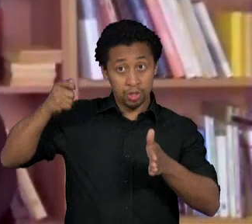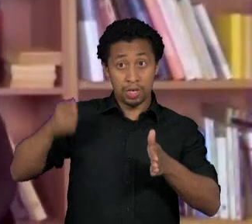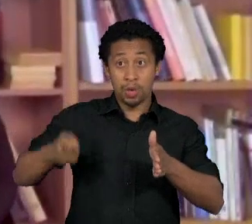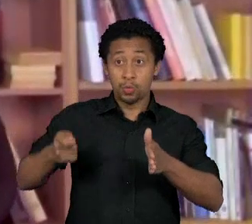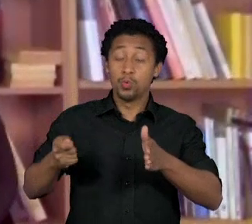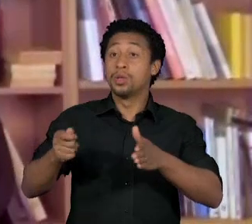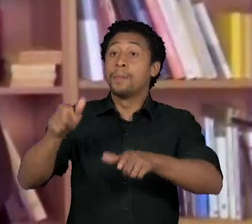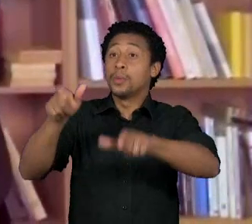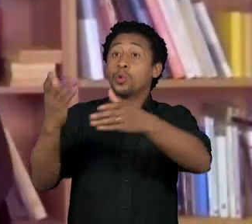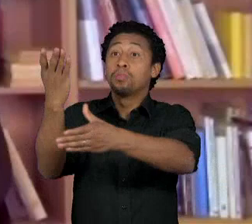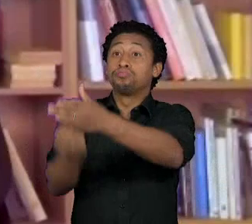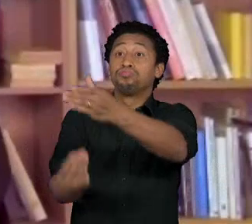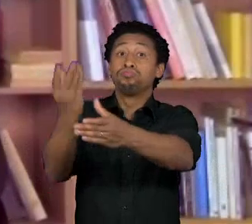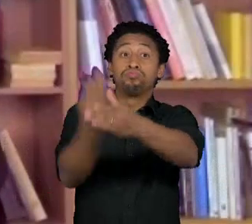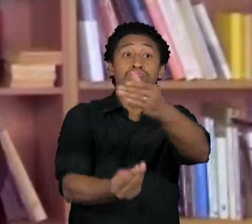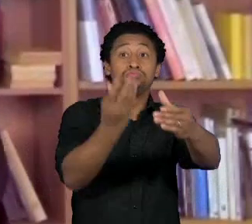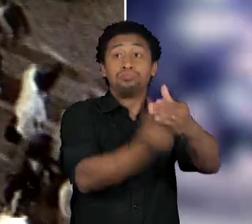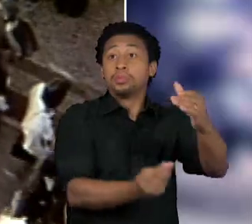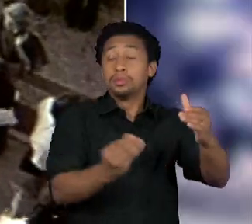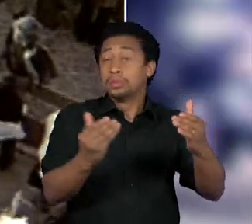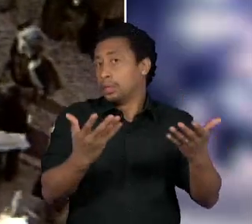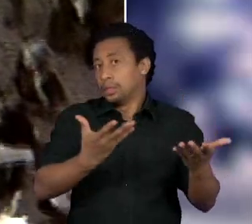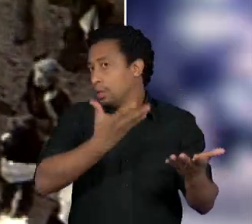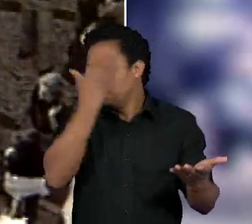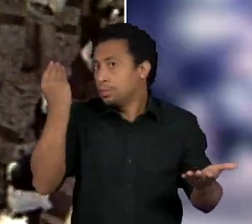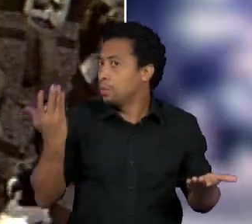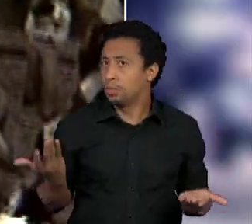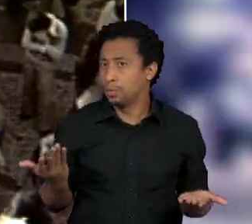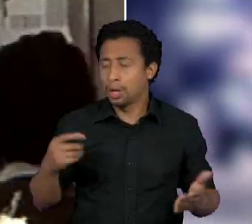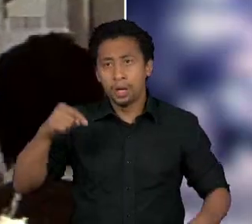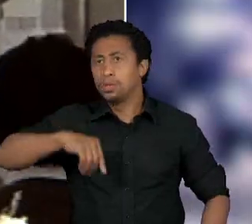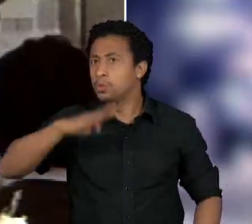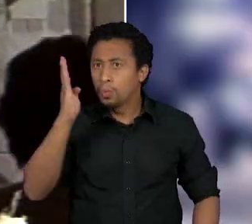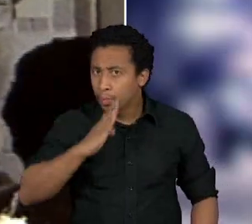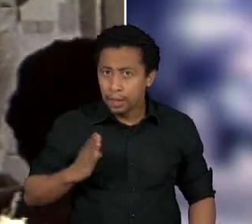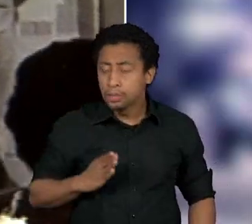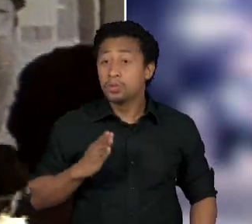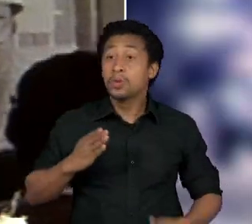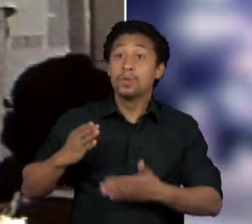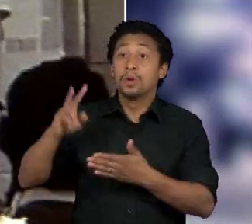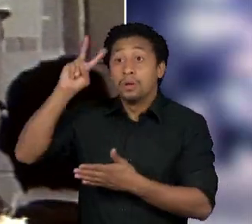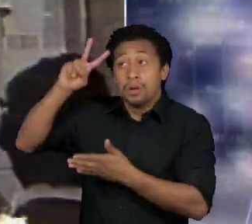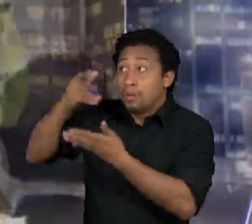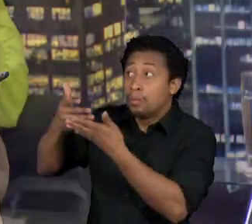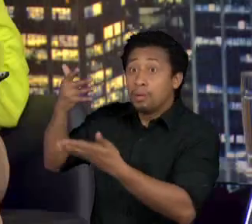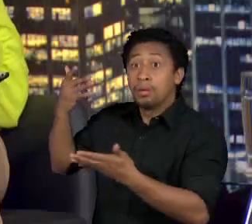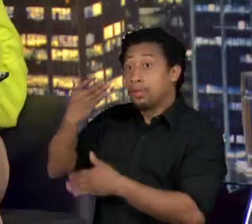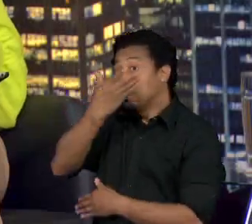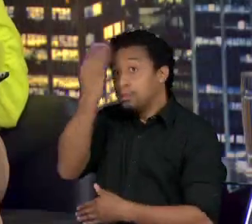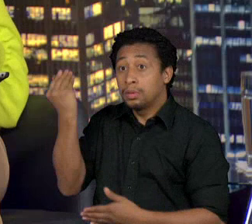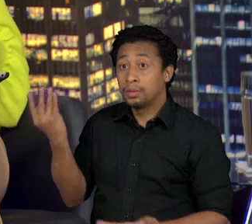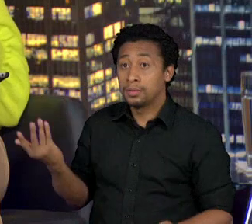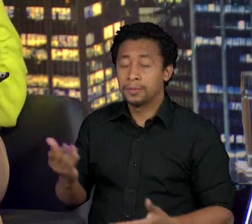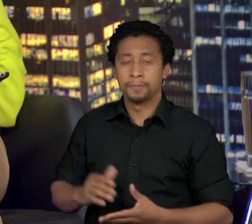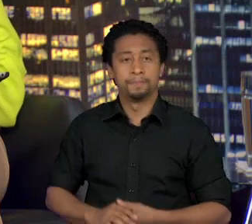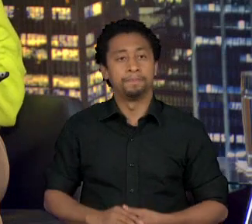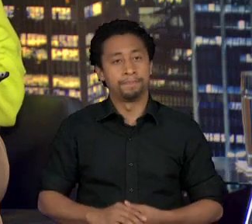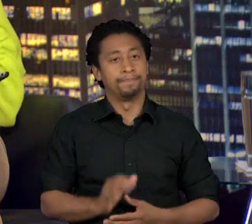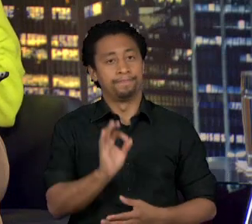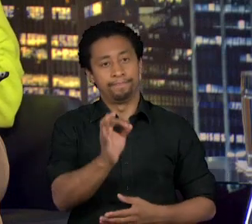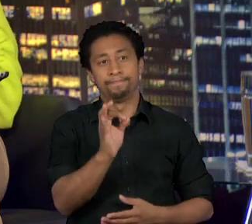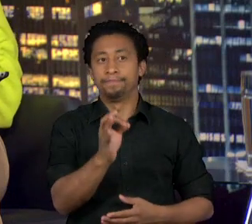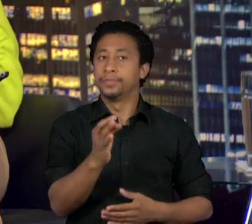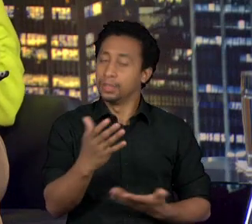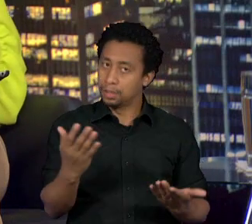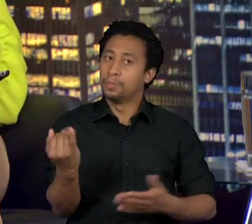o país do futuro, mas só quando não se esquecer mais do seu passado, eu diria. Sem dúvida, um país não deve esquecer do seu